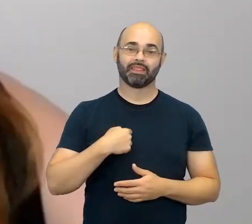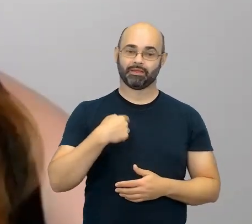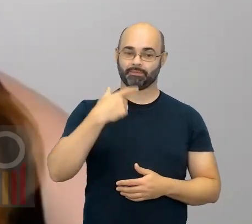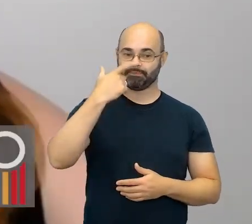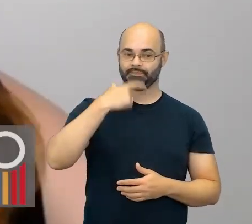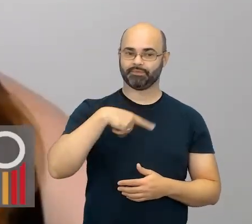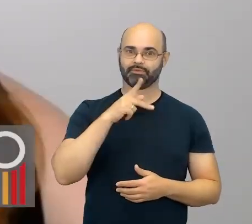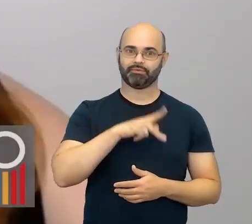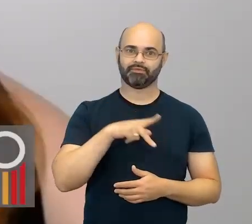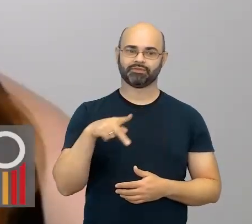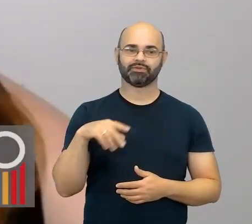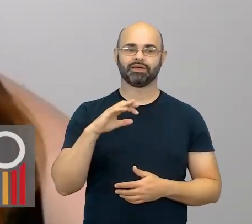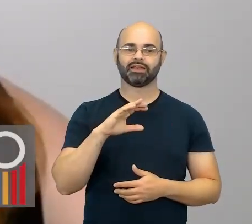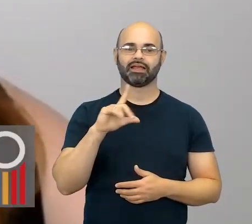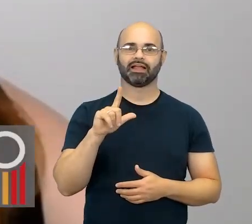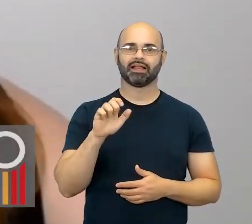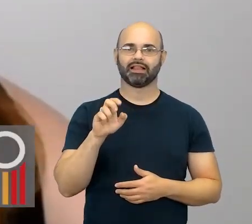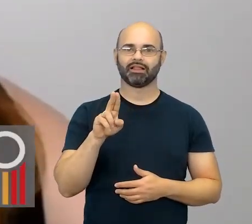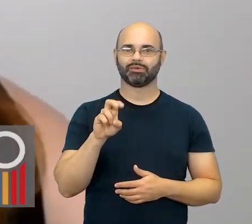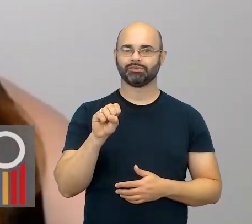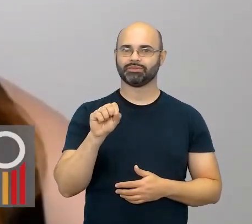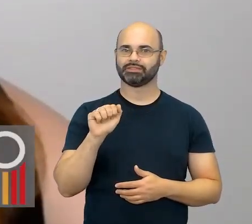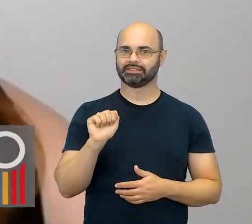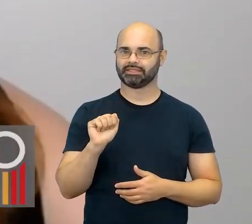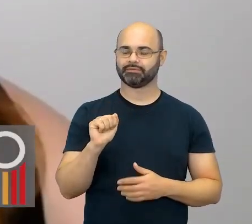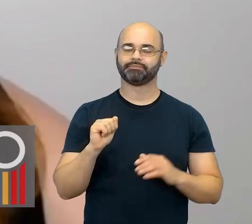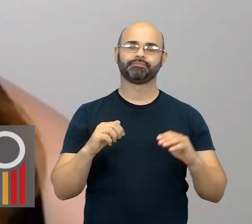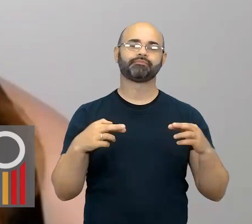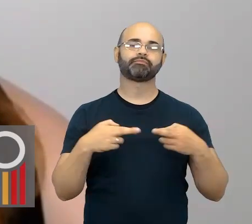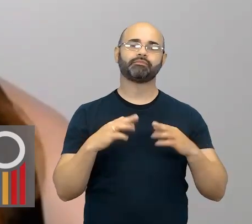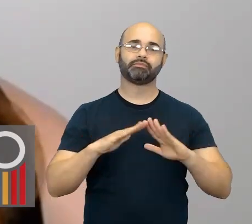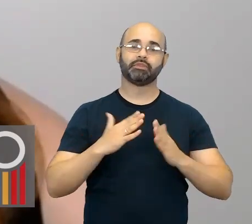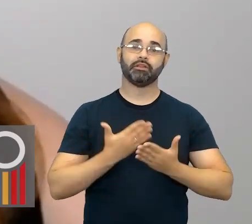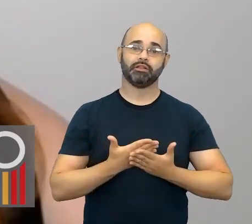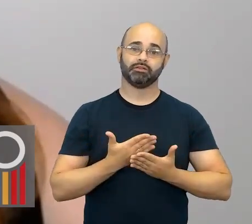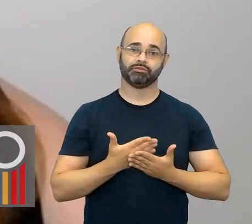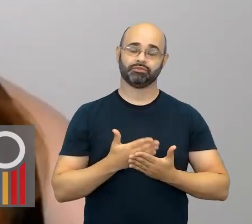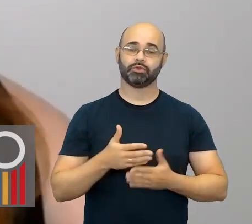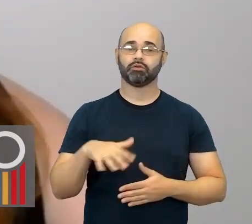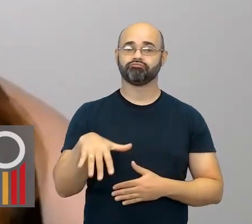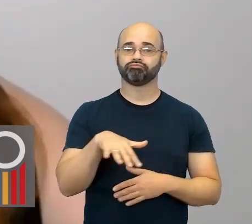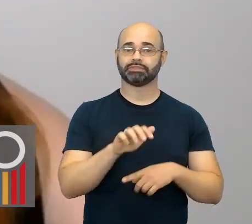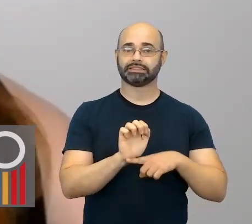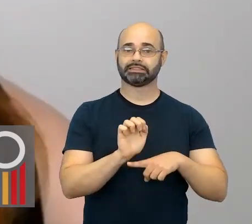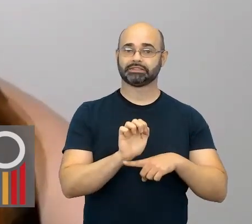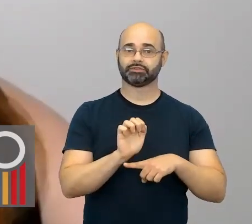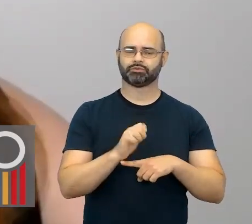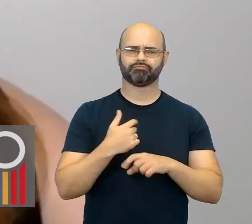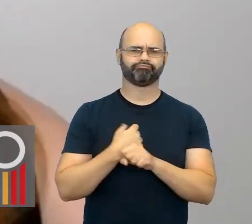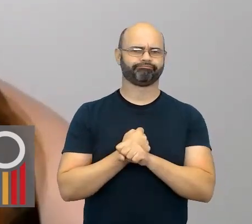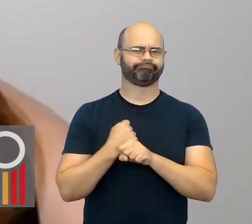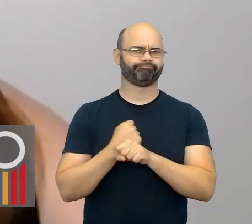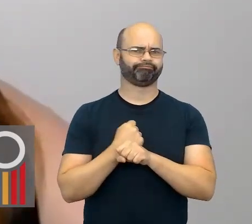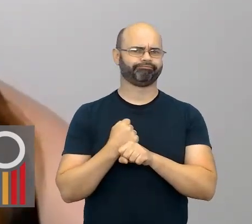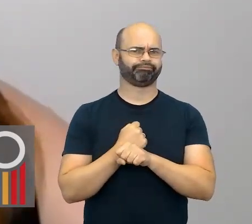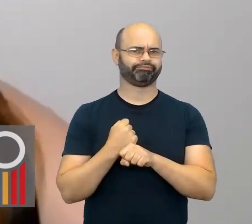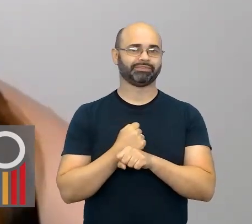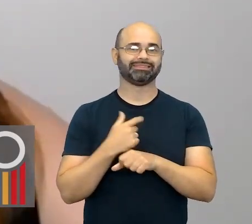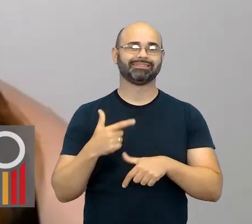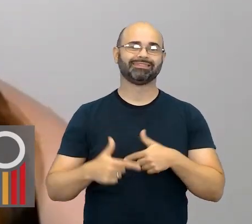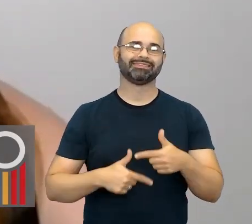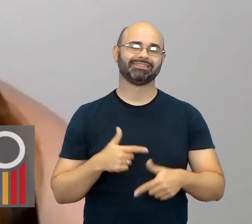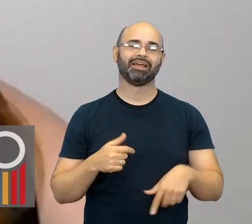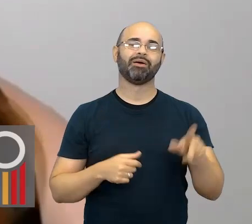Creuza, trabalho na rede estadual há muitos anos, já trabalhei muito tempo com formação